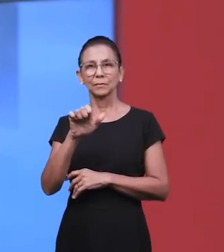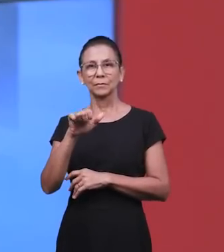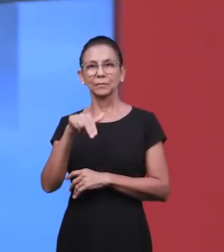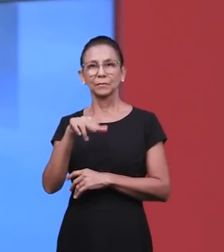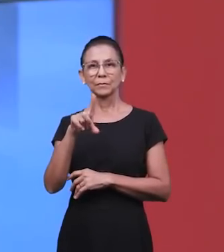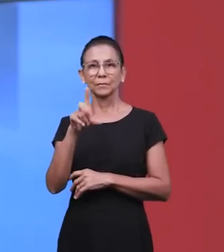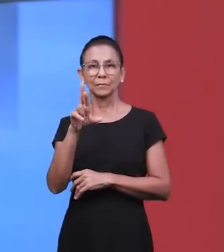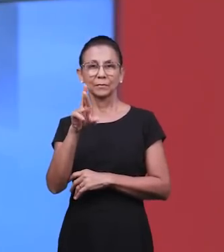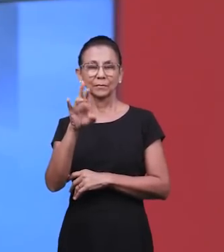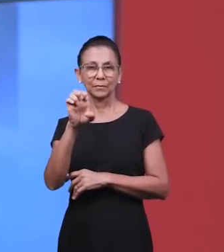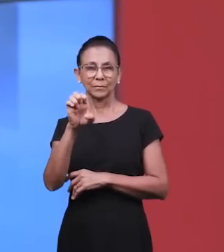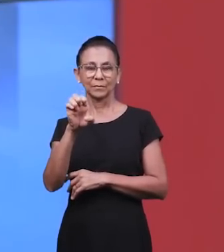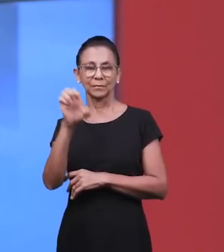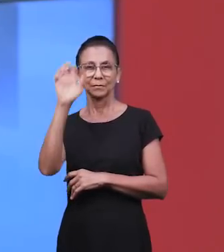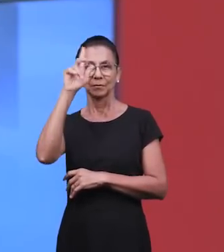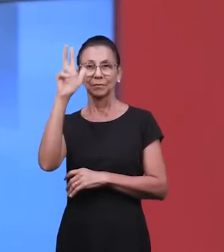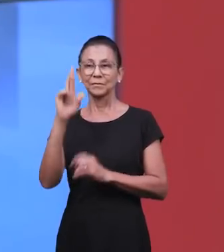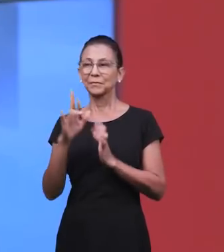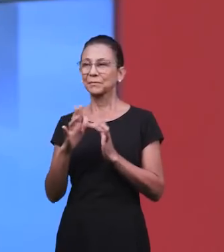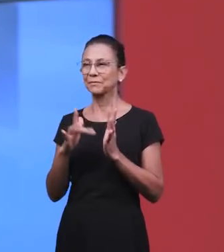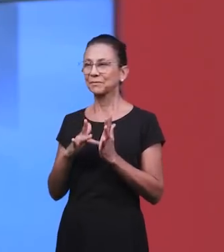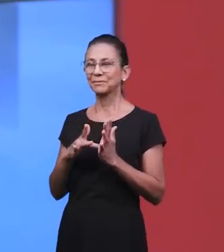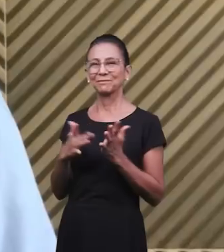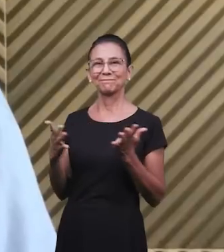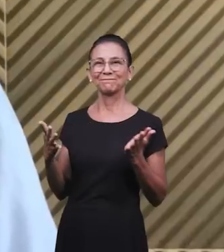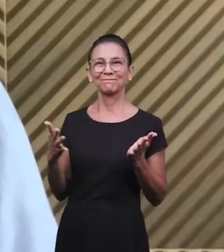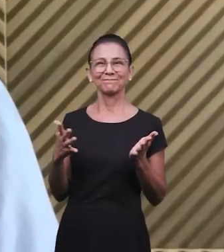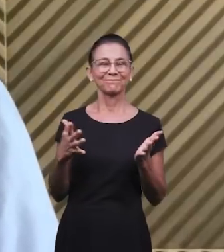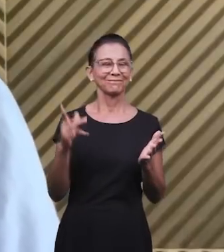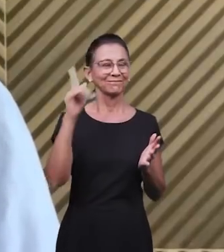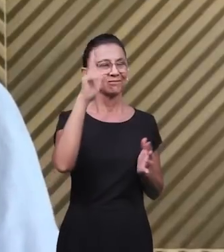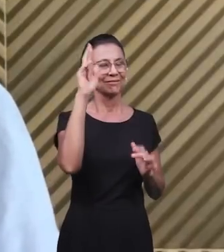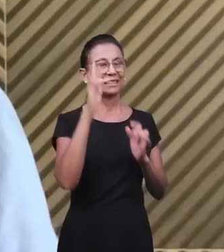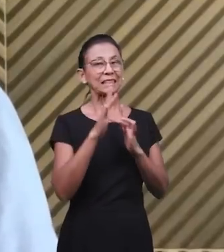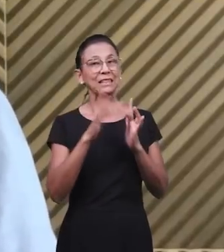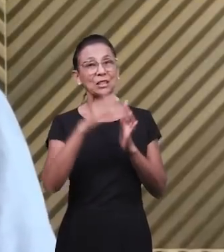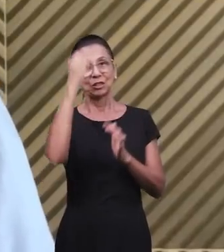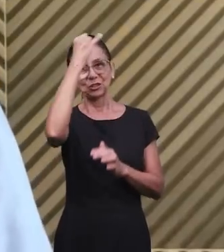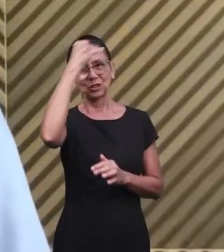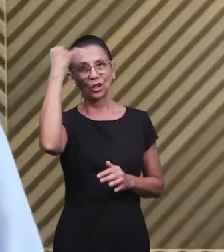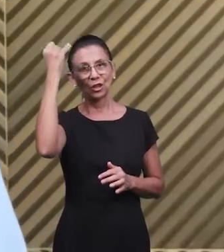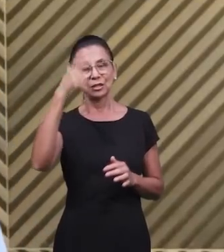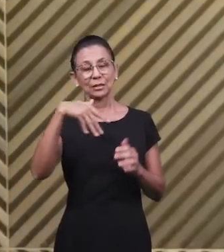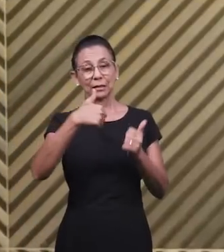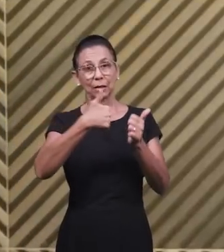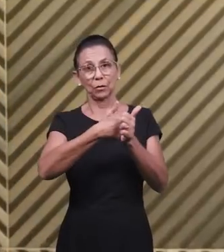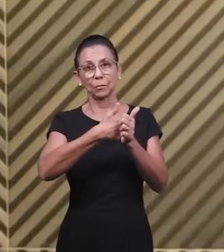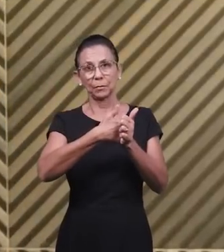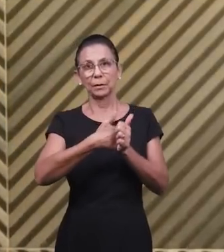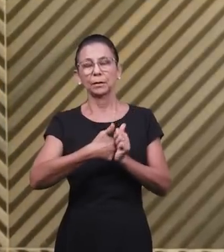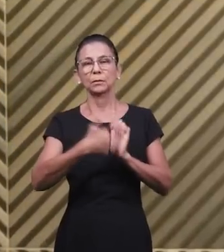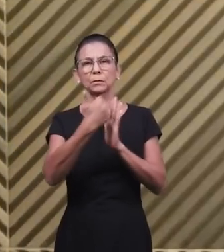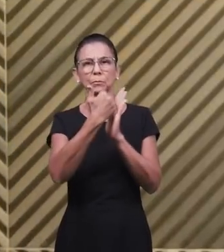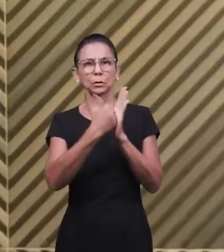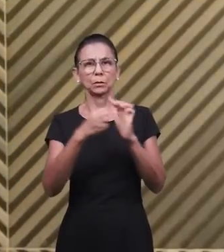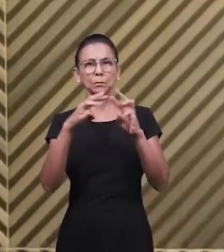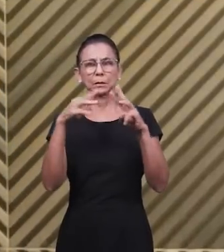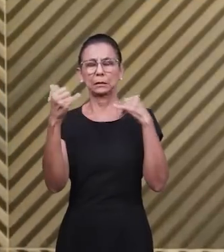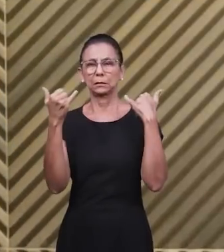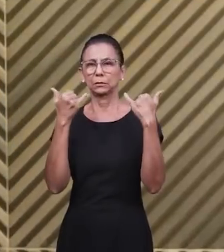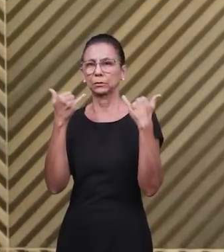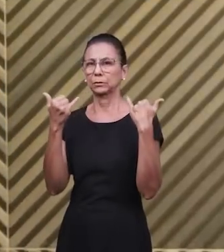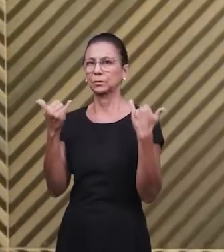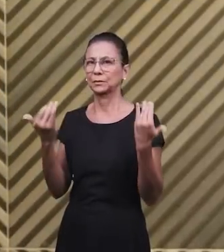Alexandre, diretamente do Rio Grande do Sul. Pai do Senhor, pastor. A paz do Senhor, Jorge, e a todos que acompanham a mais essa edição do Manaim